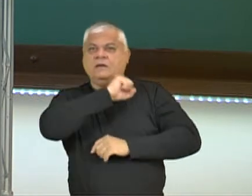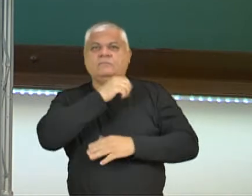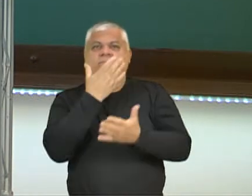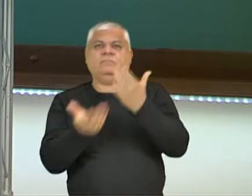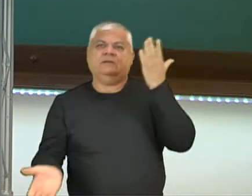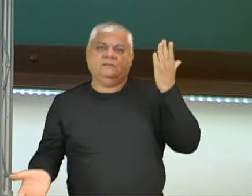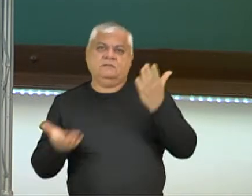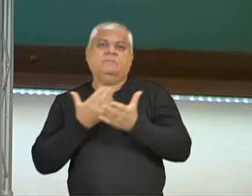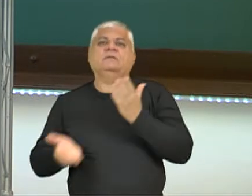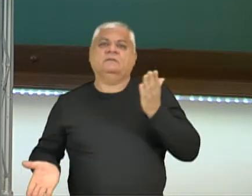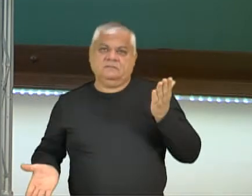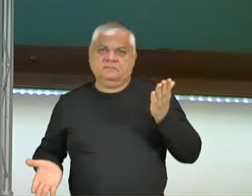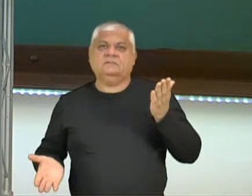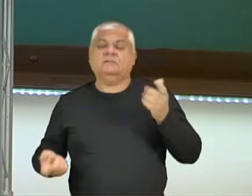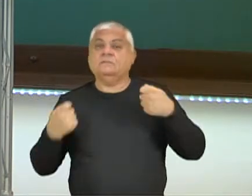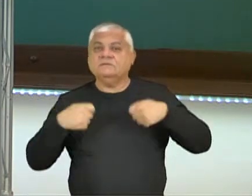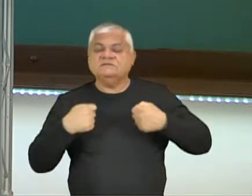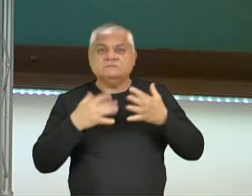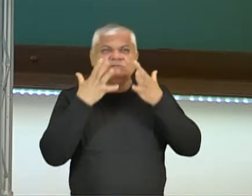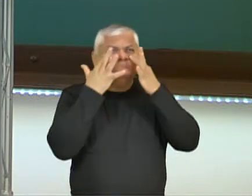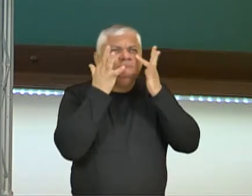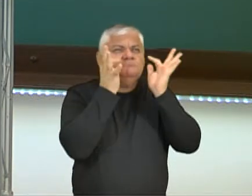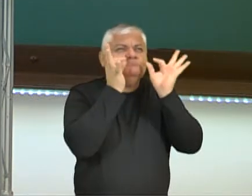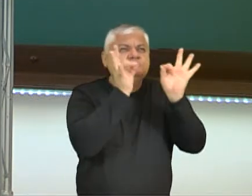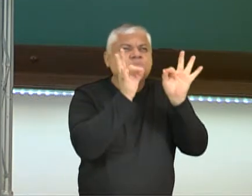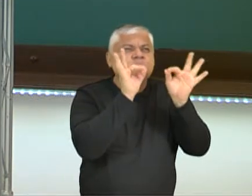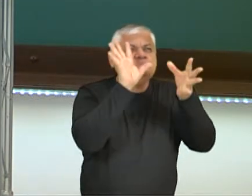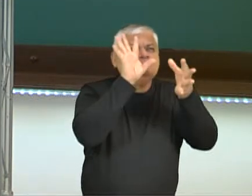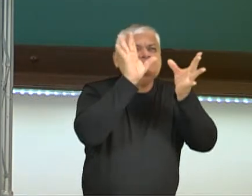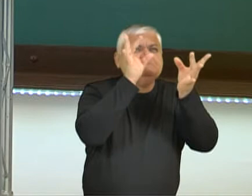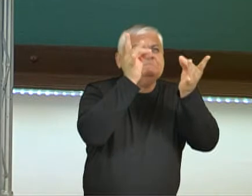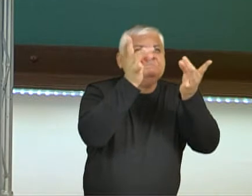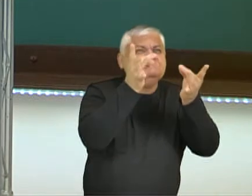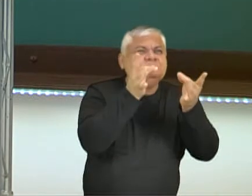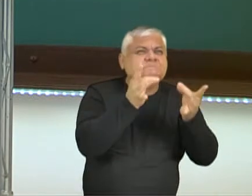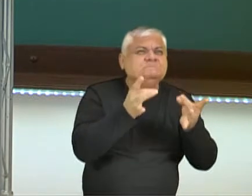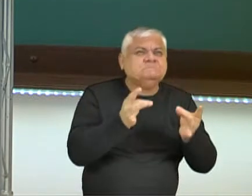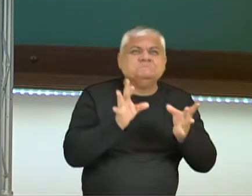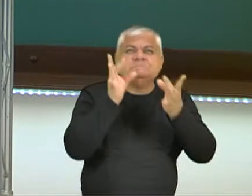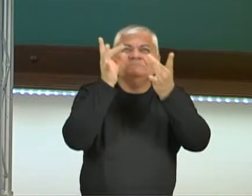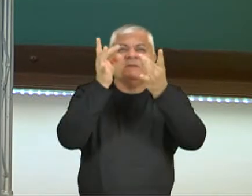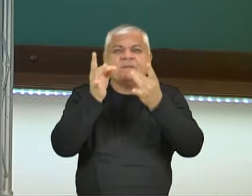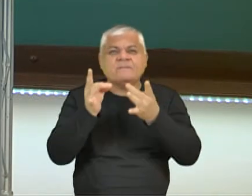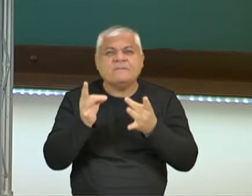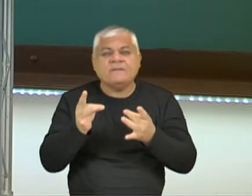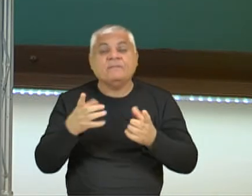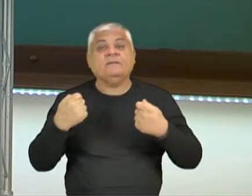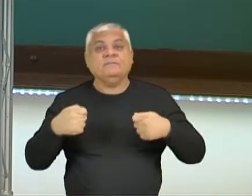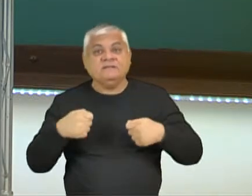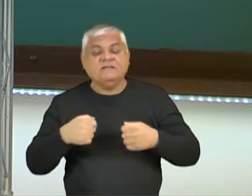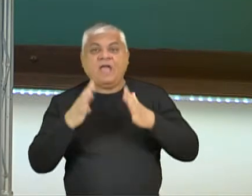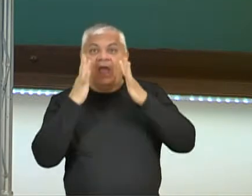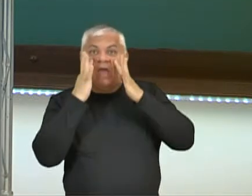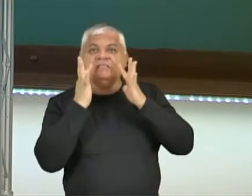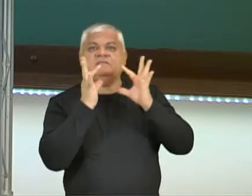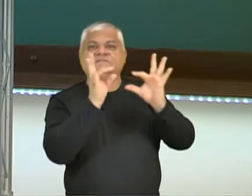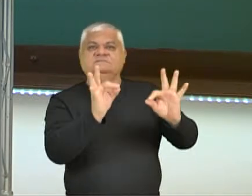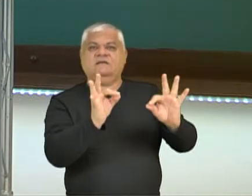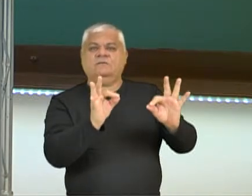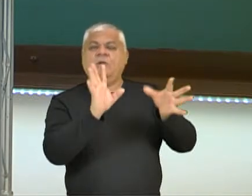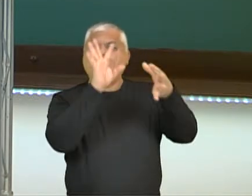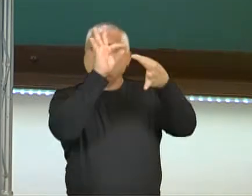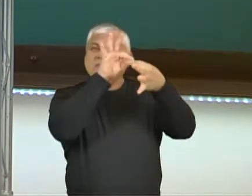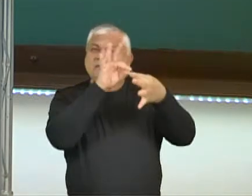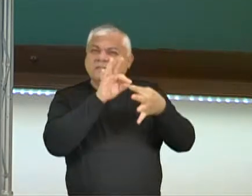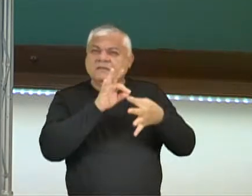pega muita coisa. E por a gente pegar muita coisa, muita informação, a gente não se atém a detalhes que